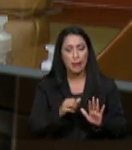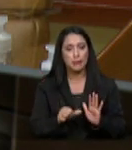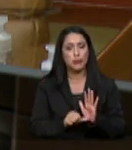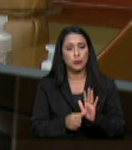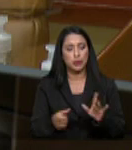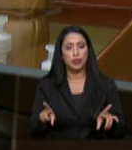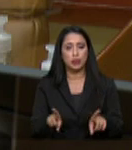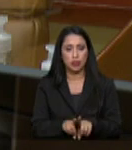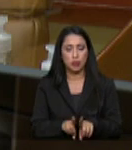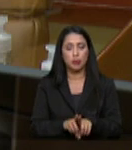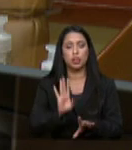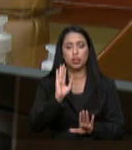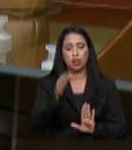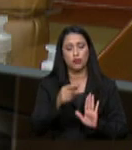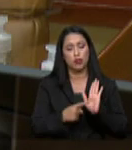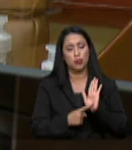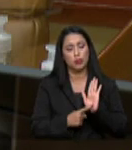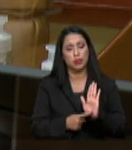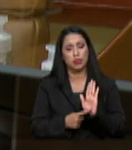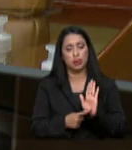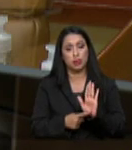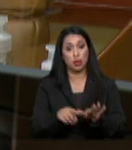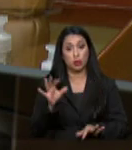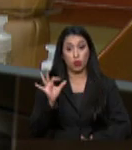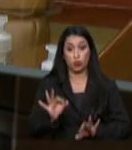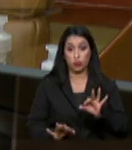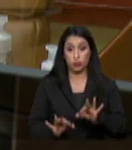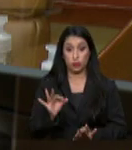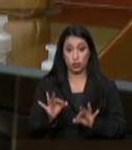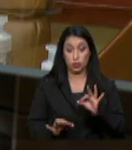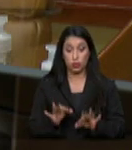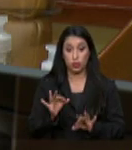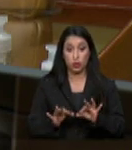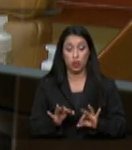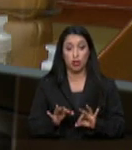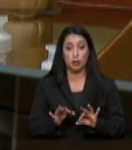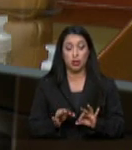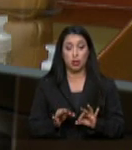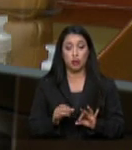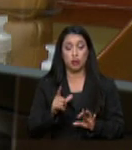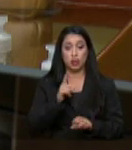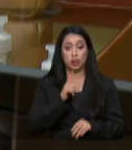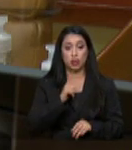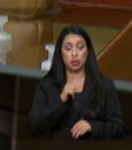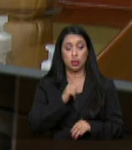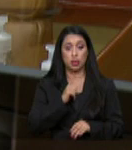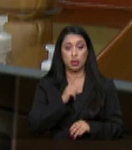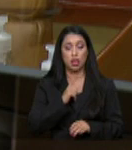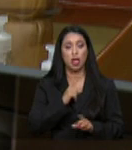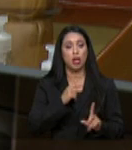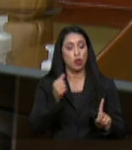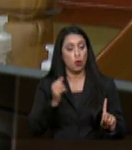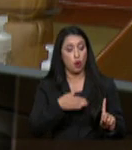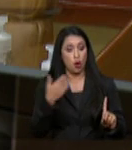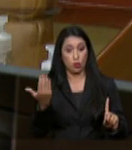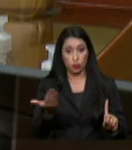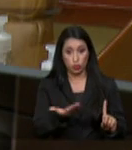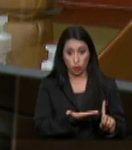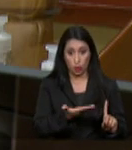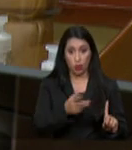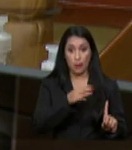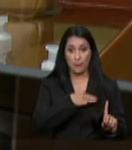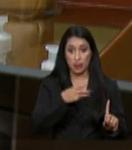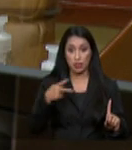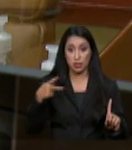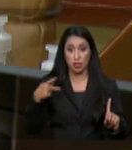primeiro com também é que foi posto e são julgamento que tem o autor de determinado as práticas consideradas pelo